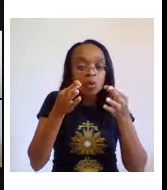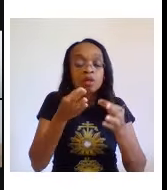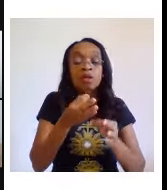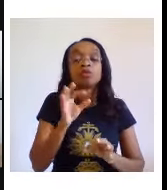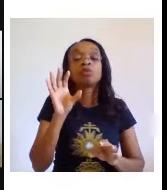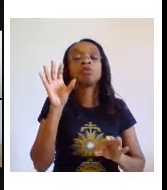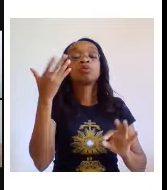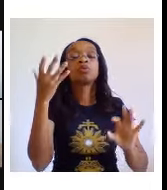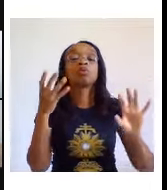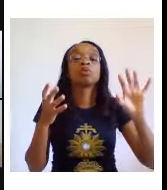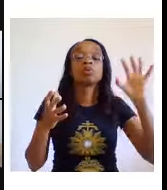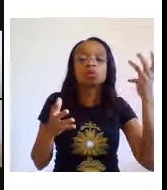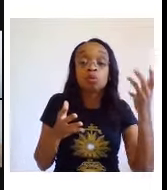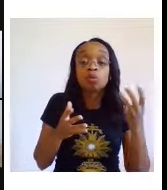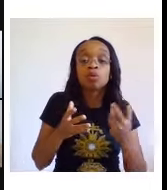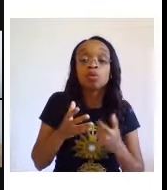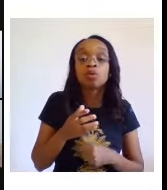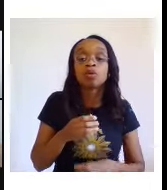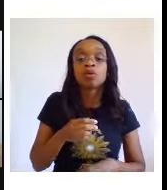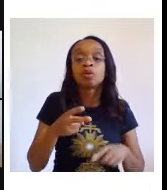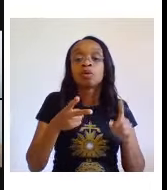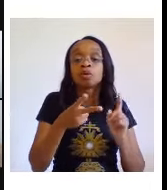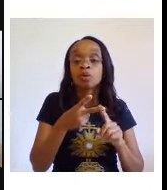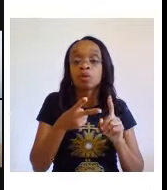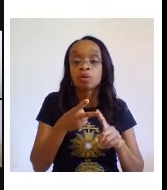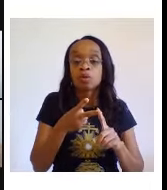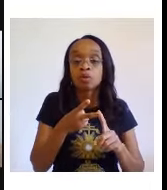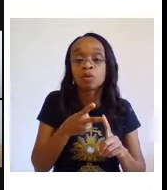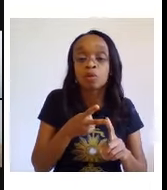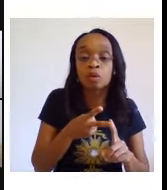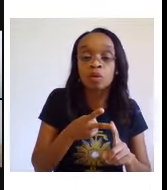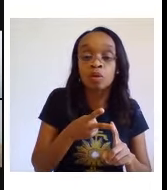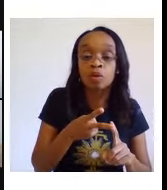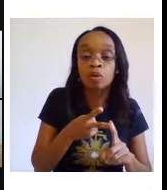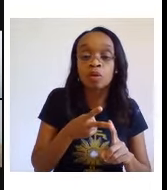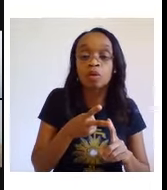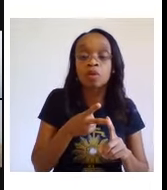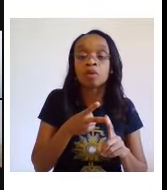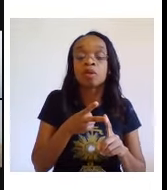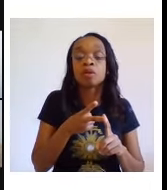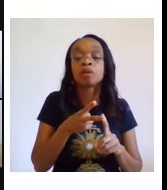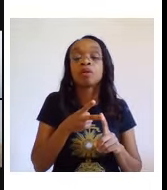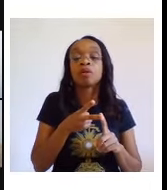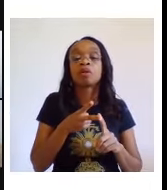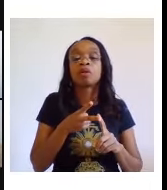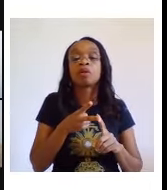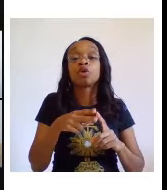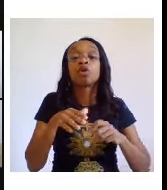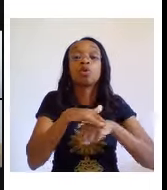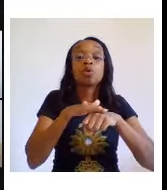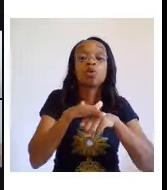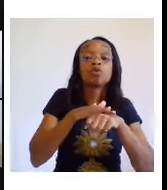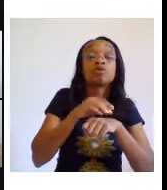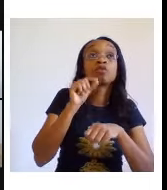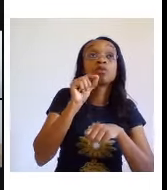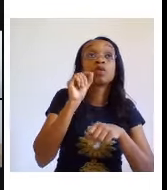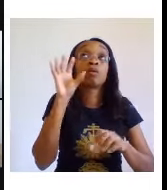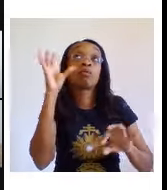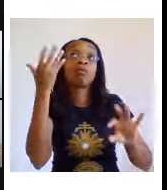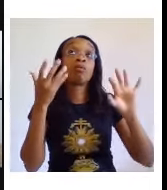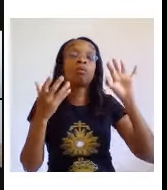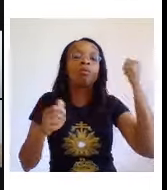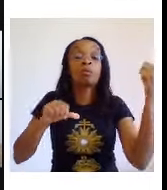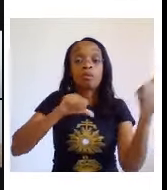assim, do sistema climático. O segundo, que foi lançado agora em agosto, o segundo, ele discute o que essa